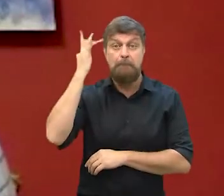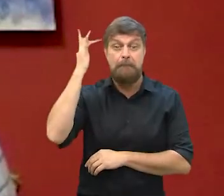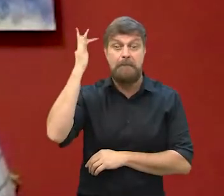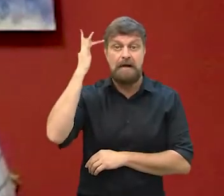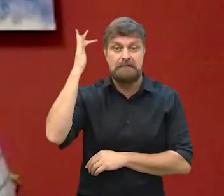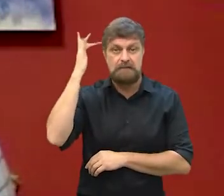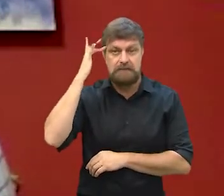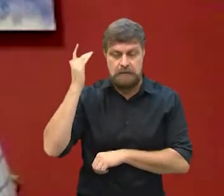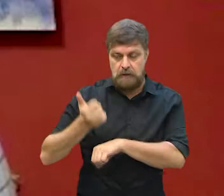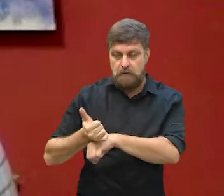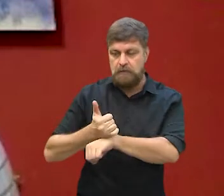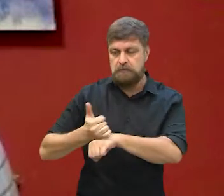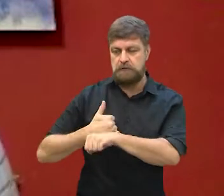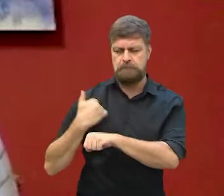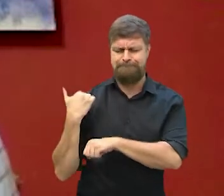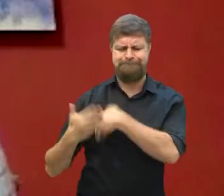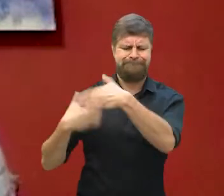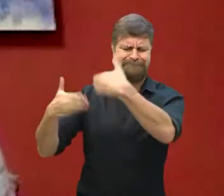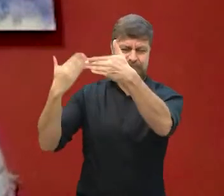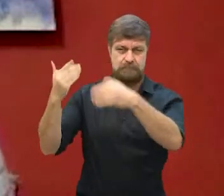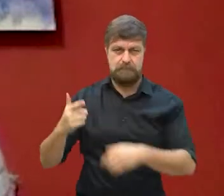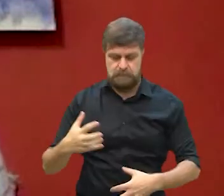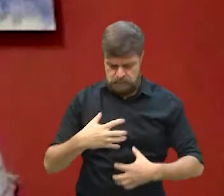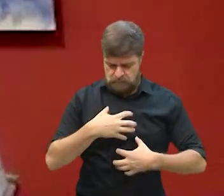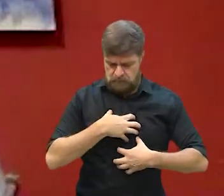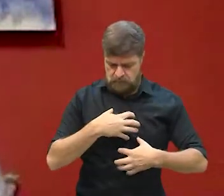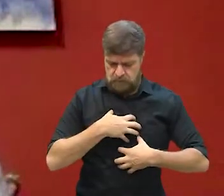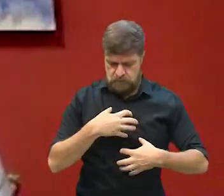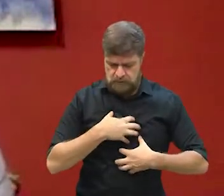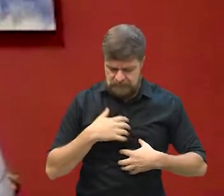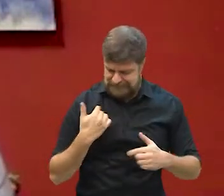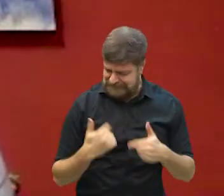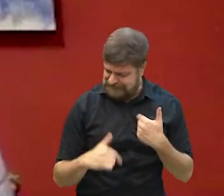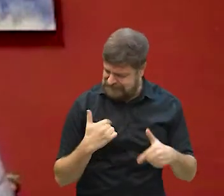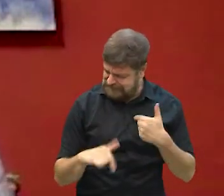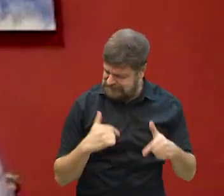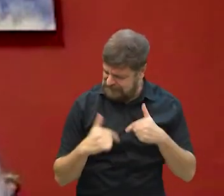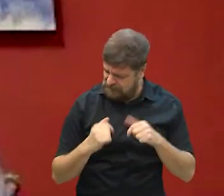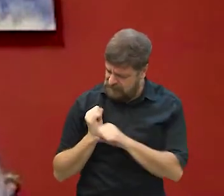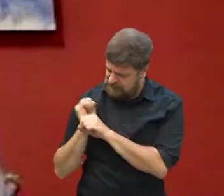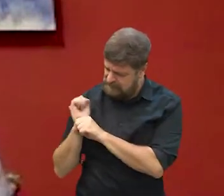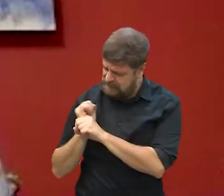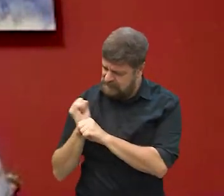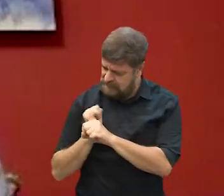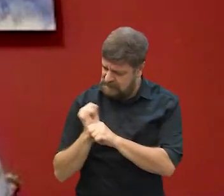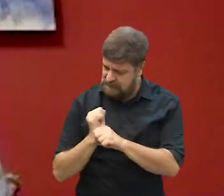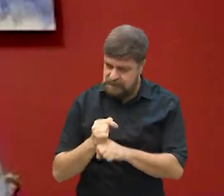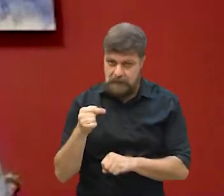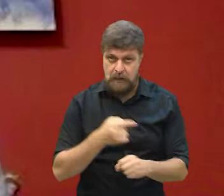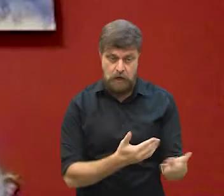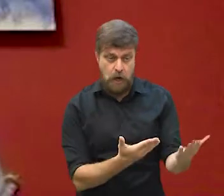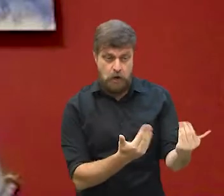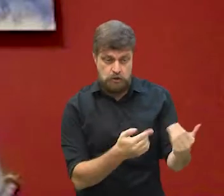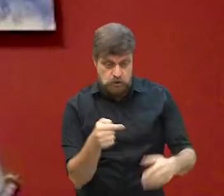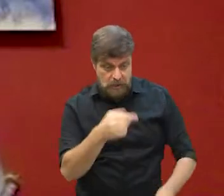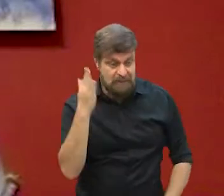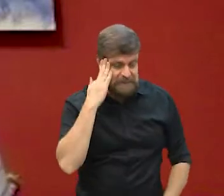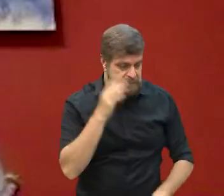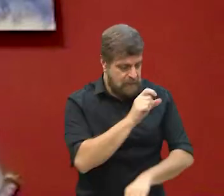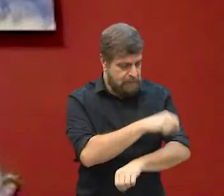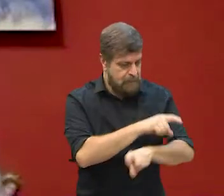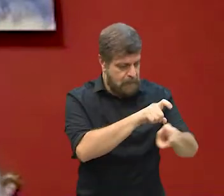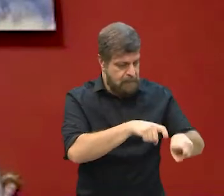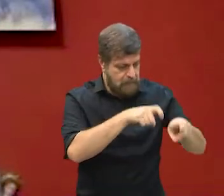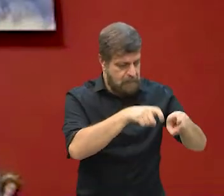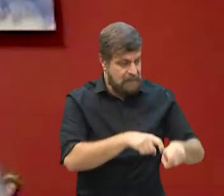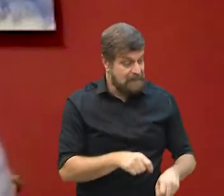amadurecimento que você tem profissional, o espírito da sua equipe, que está há bastante tempo, os novos também, saber que aquilo que ele está produzindo